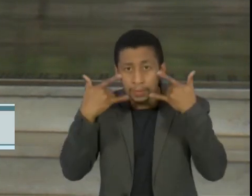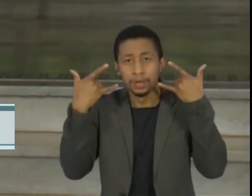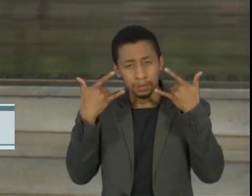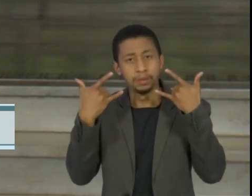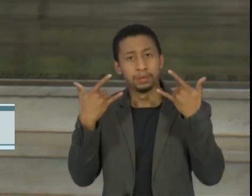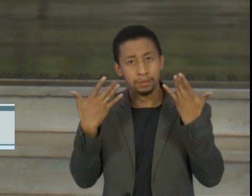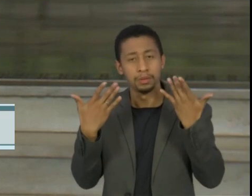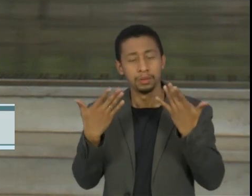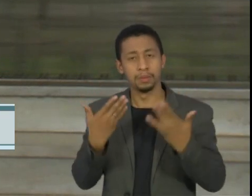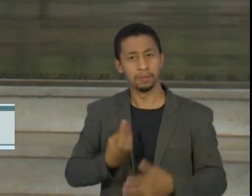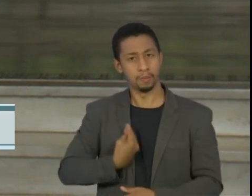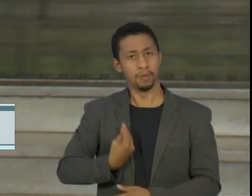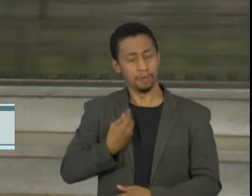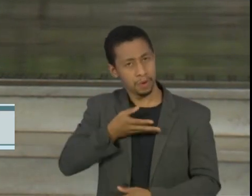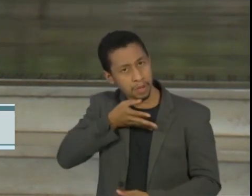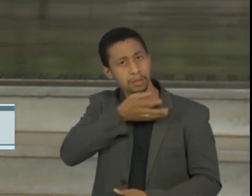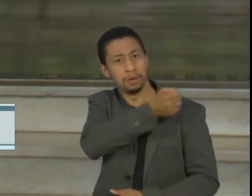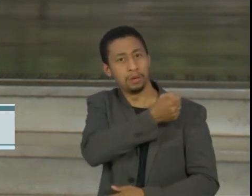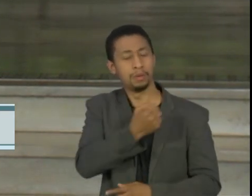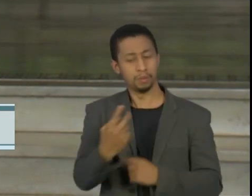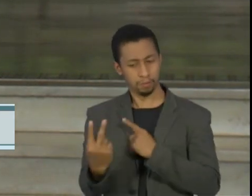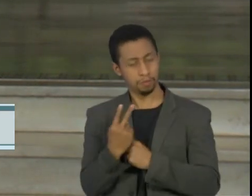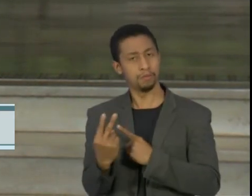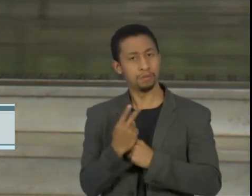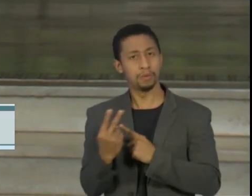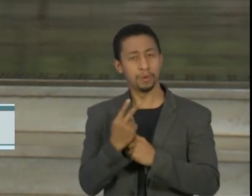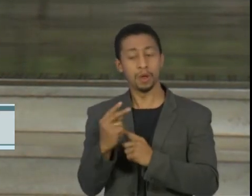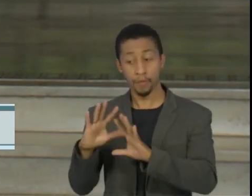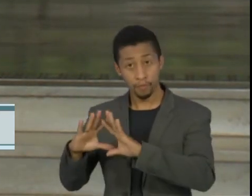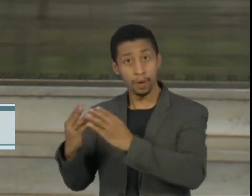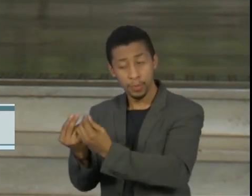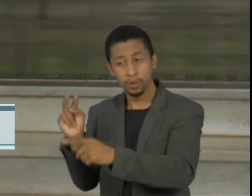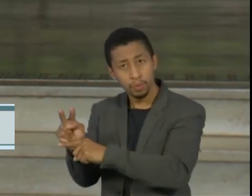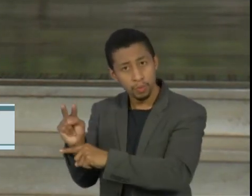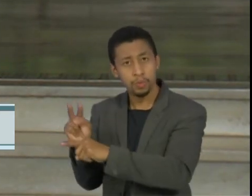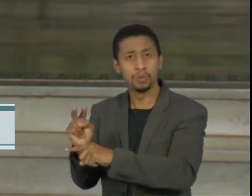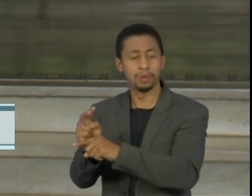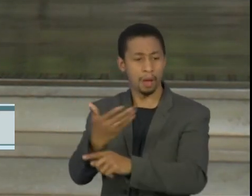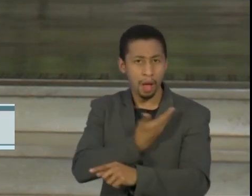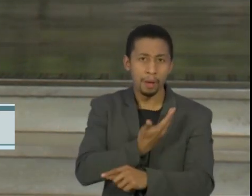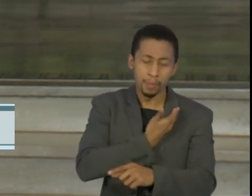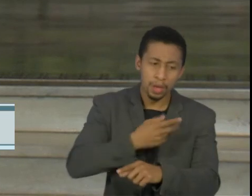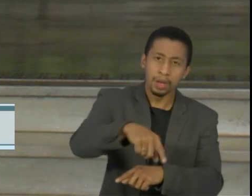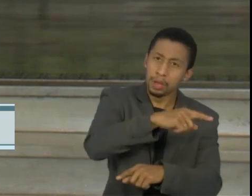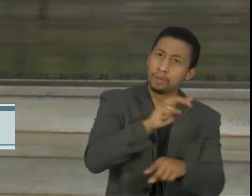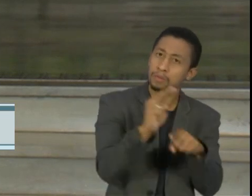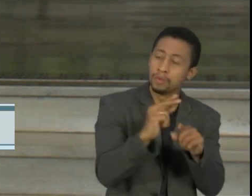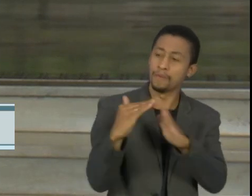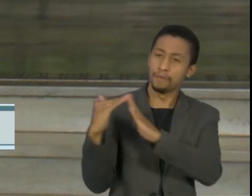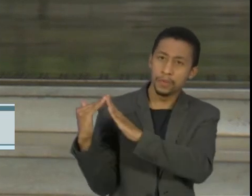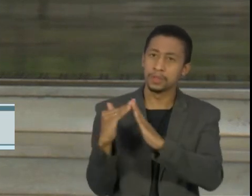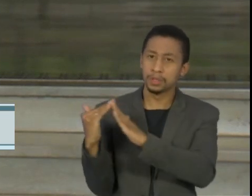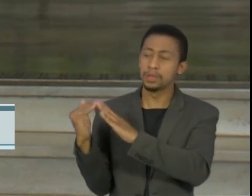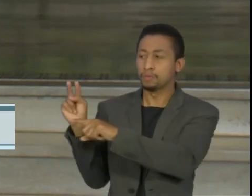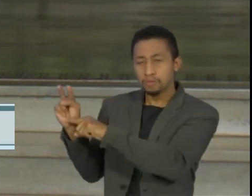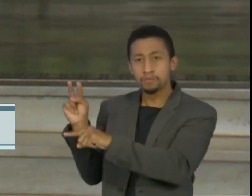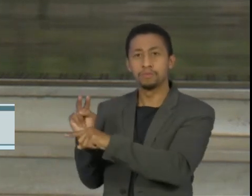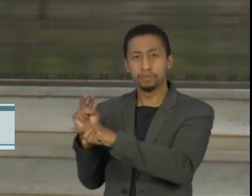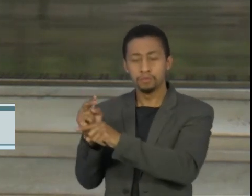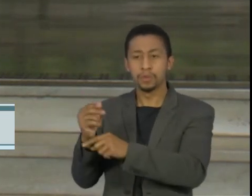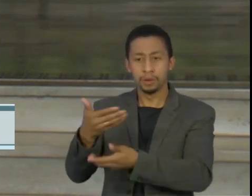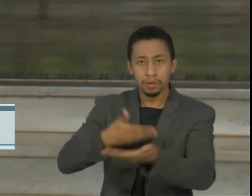para a preservação das suas próprias vidas, as vidas dos seus familiares, dos seus amigos, vizinhos e demais